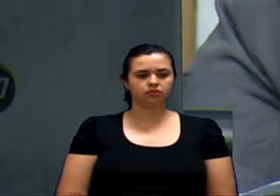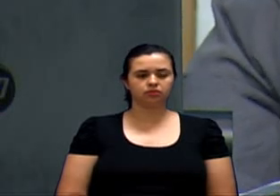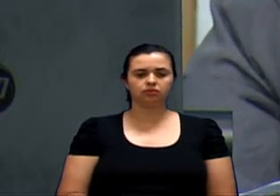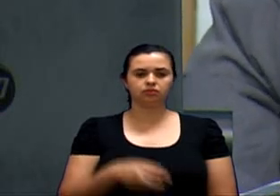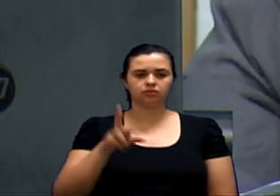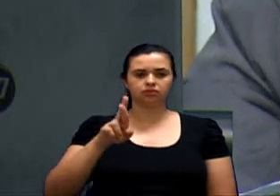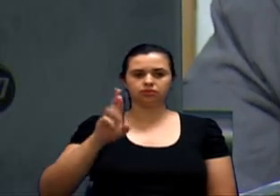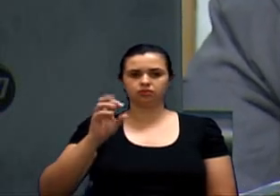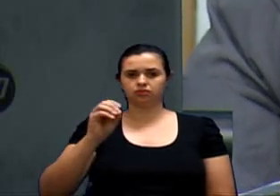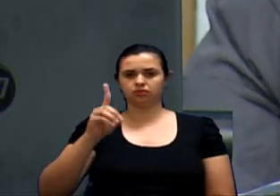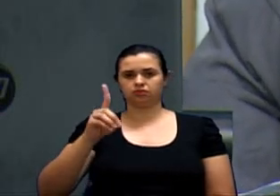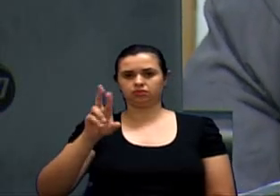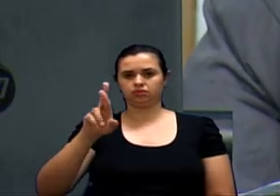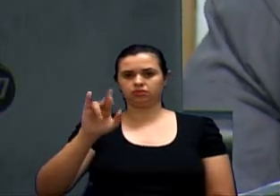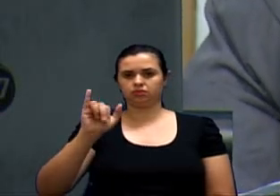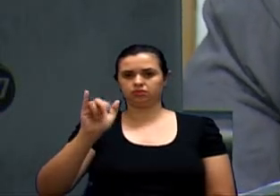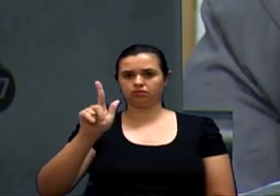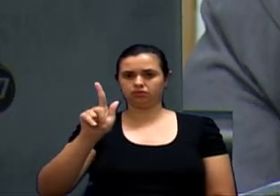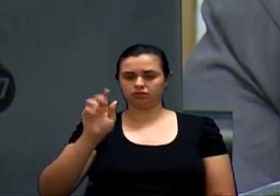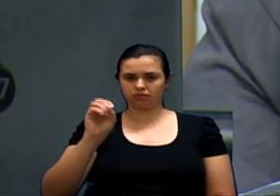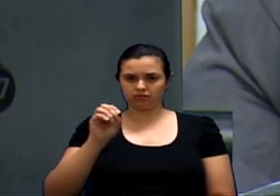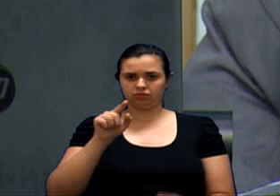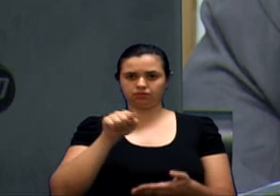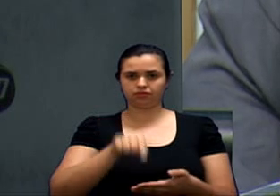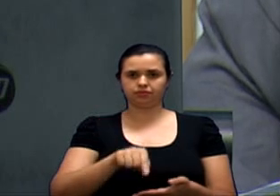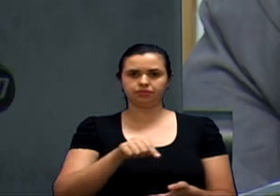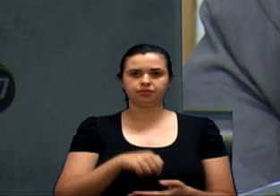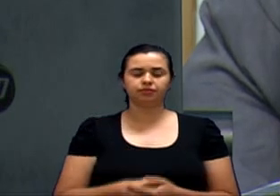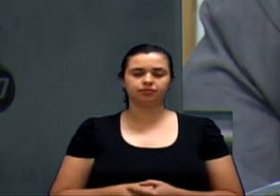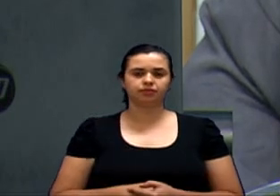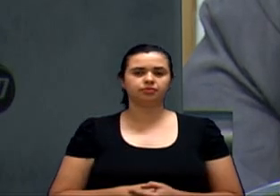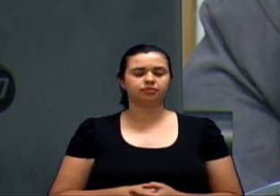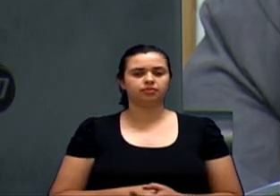Rodrigo do Treviso, está ali do lado.